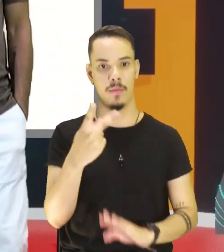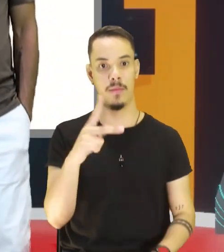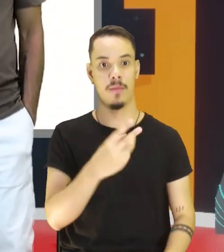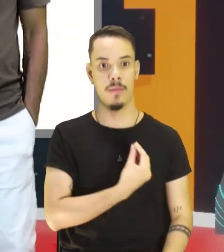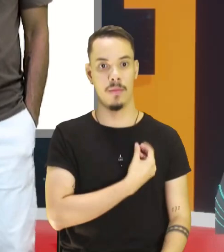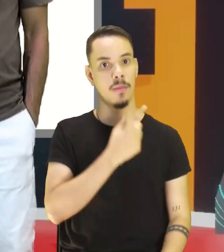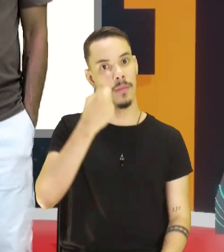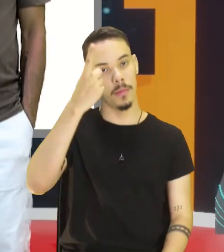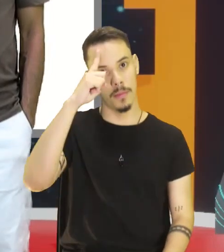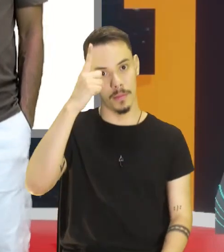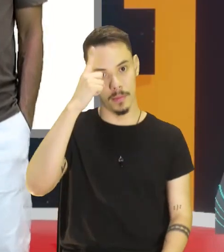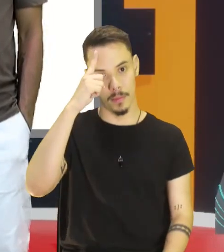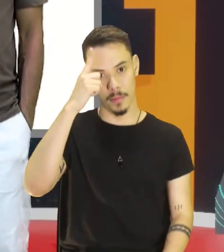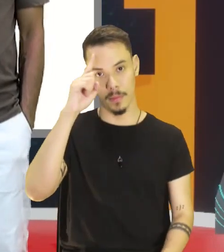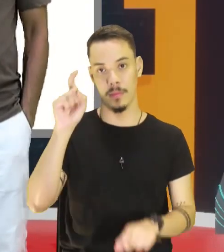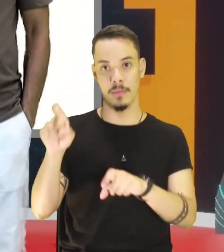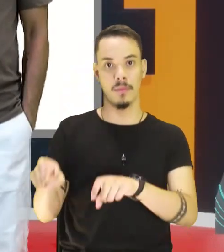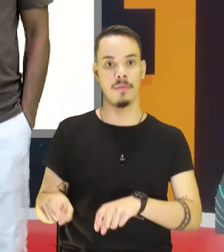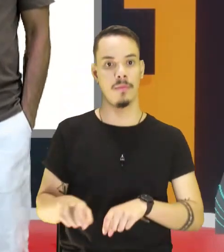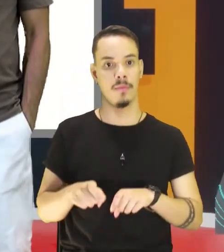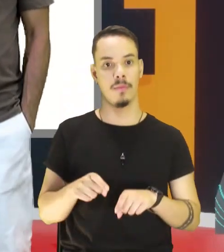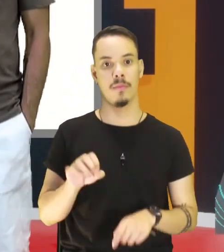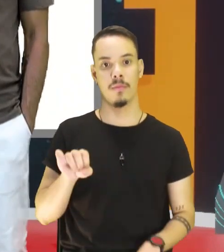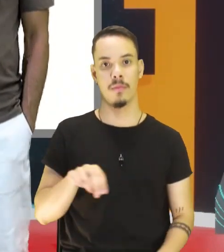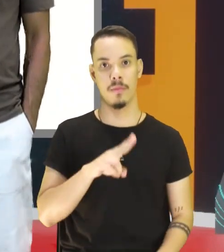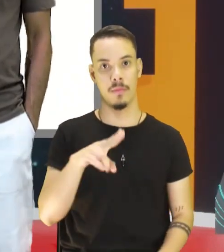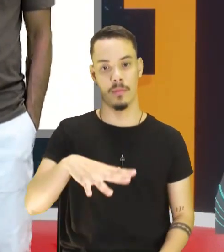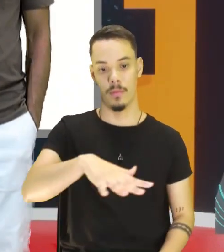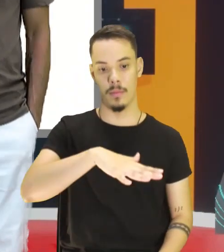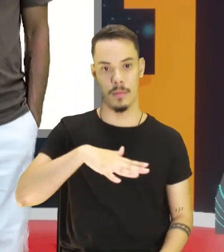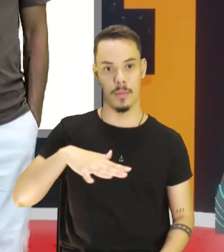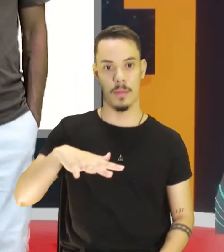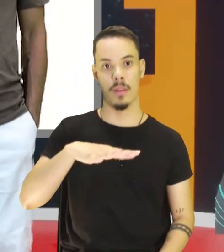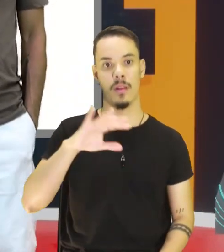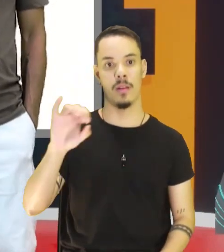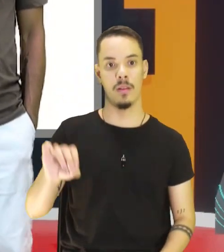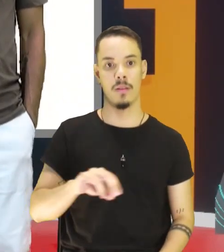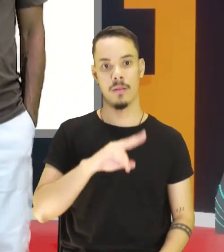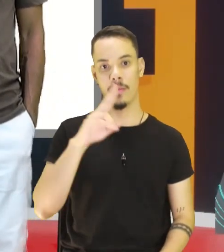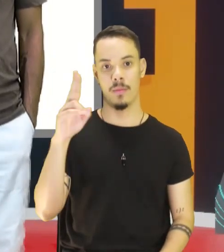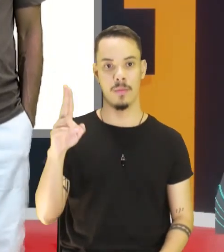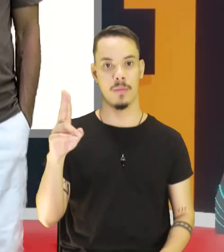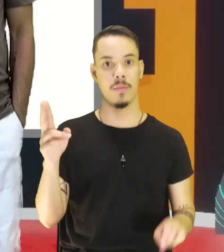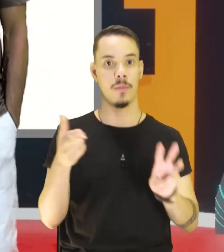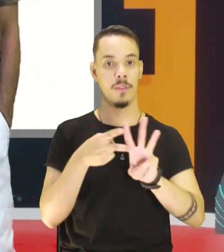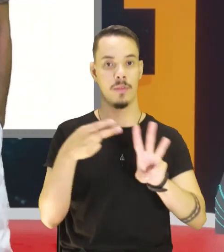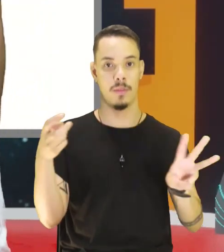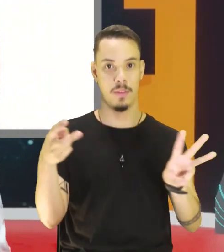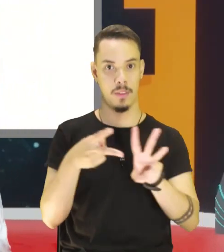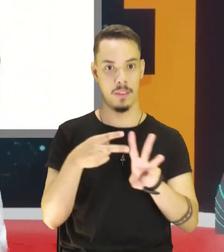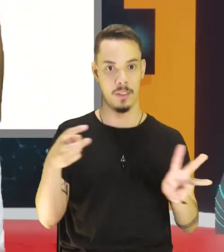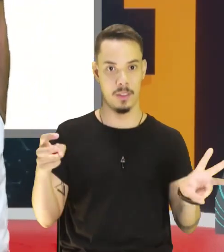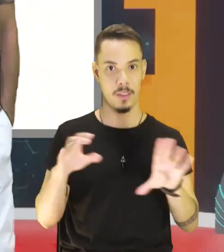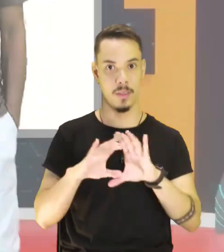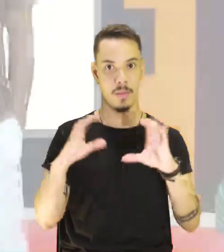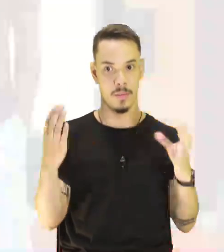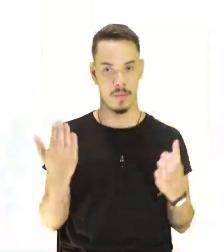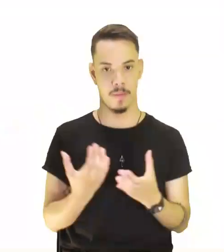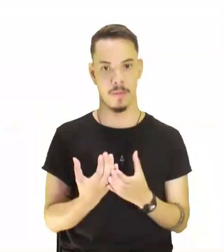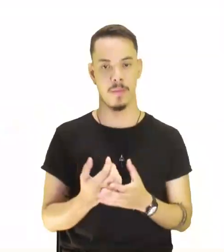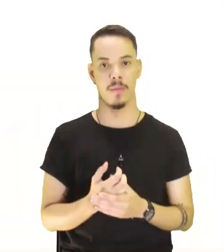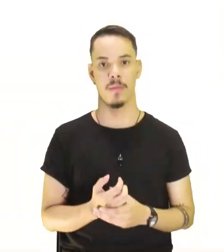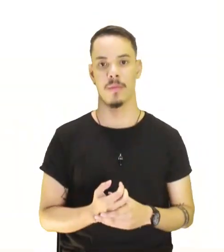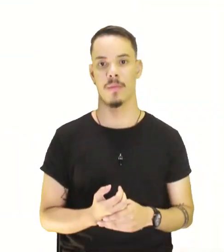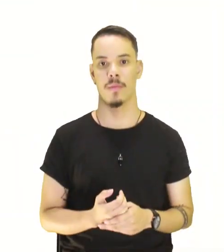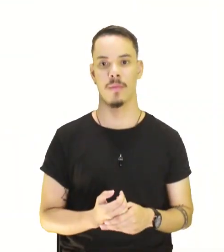no dia a dia, aí no sítio, né? Na zona rural, aí na comunidade indígena, enfim, tá? Vamos lá? Mais